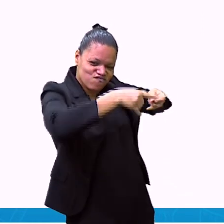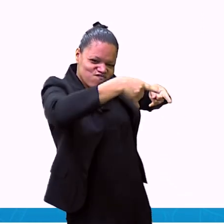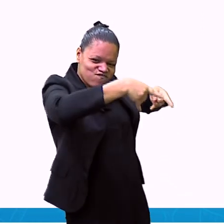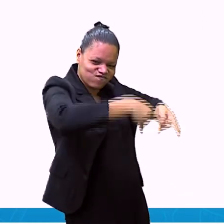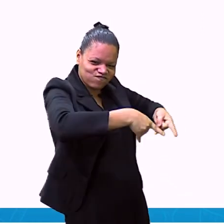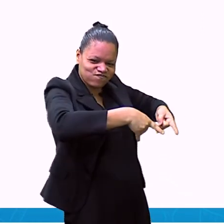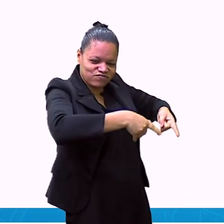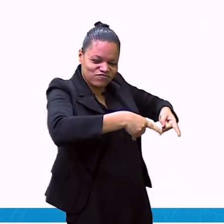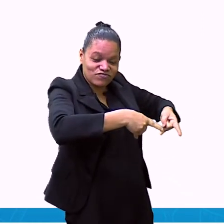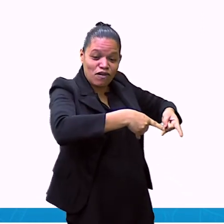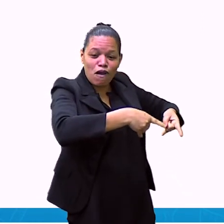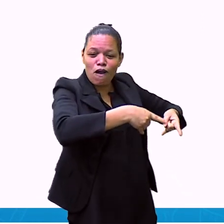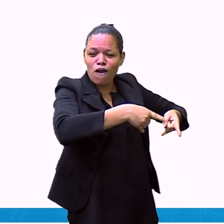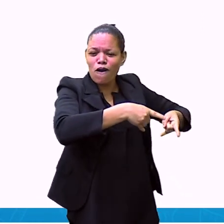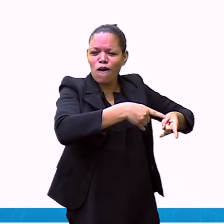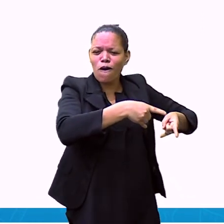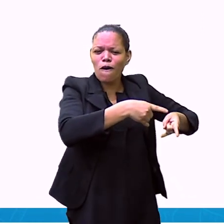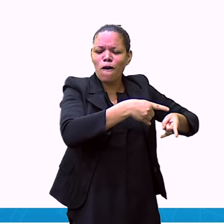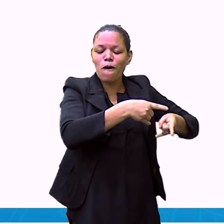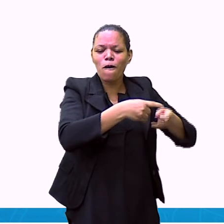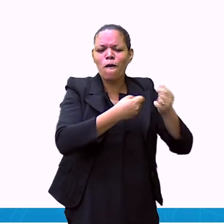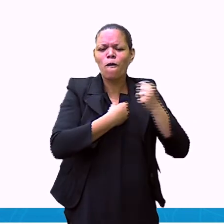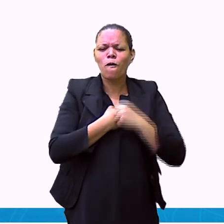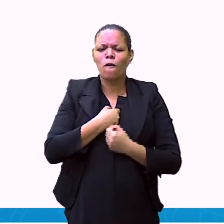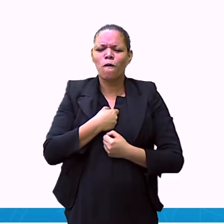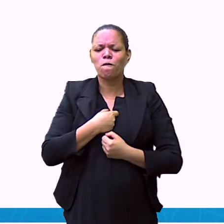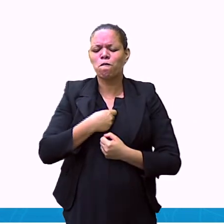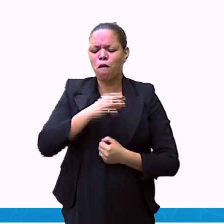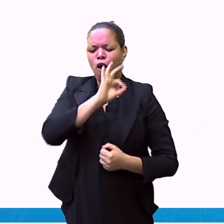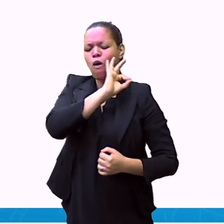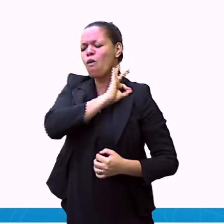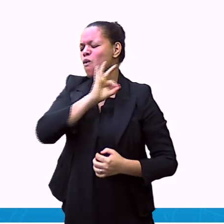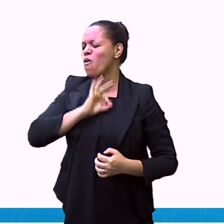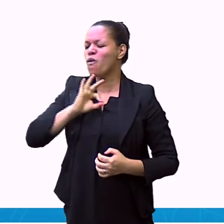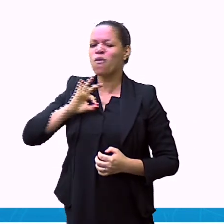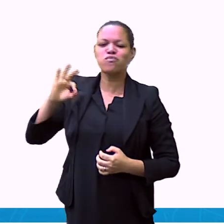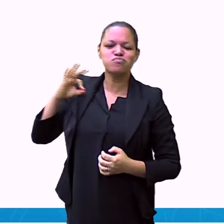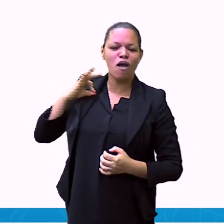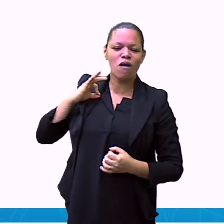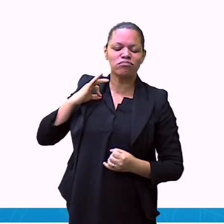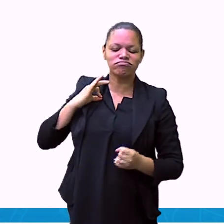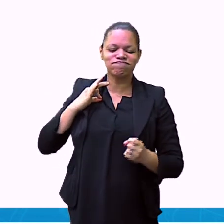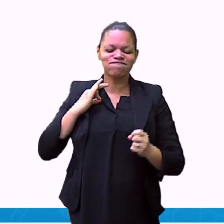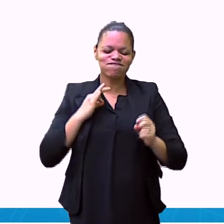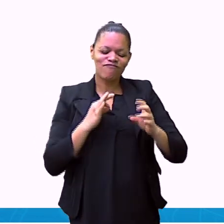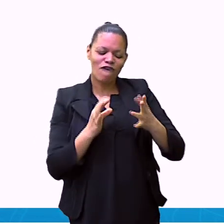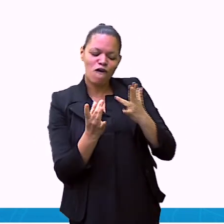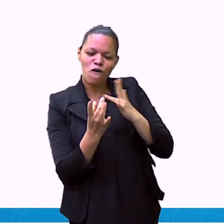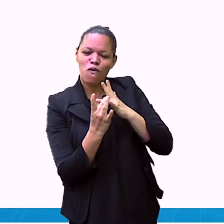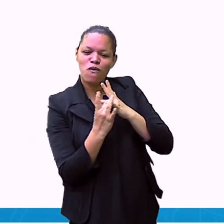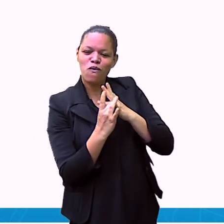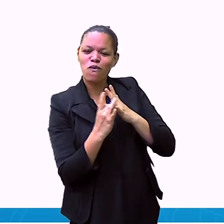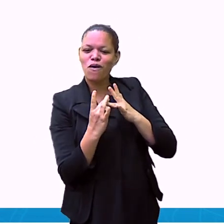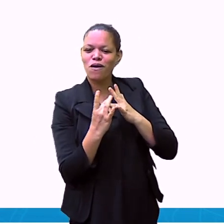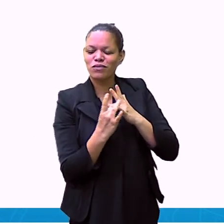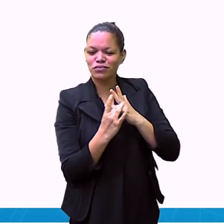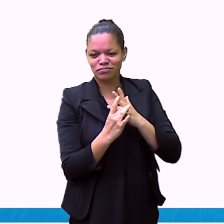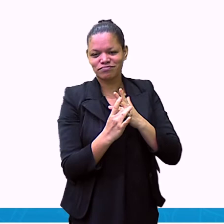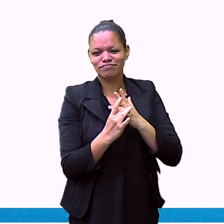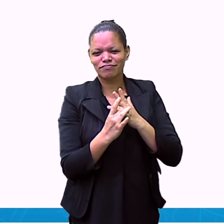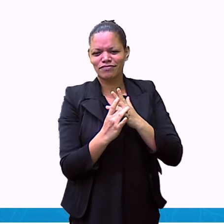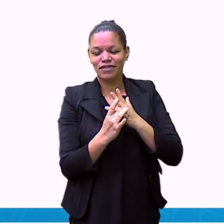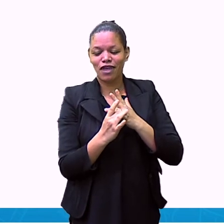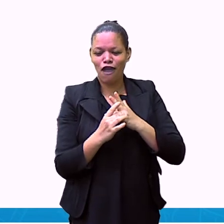o colar de pérolas, o anel, a prata da luz da lua na parede, o rangido